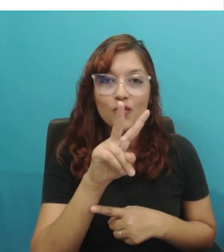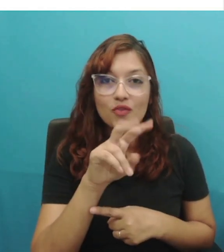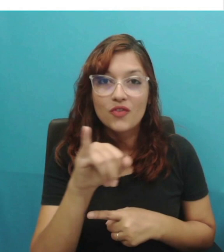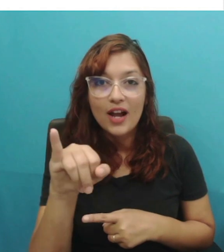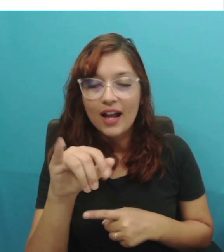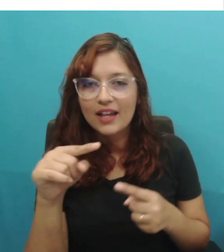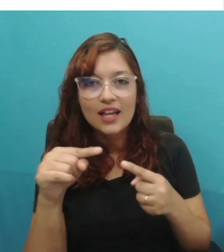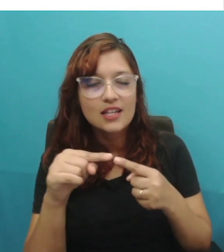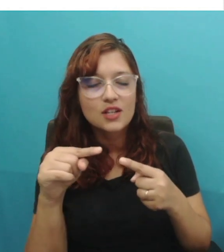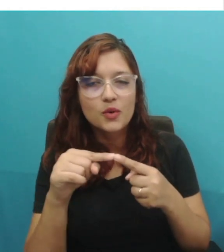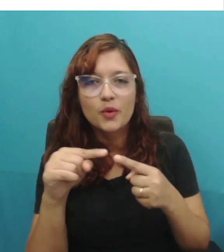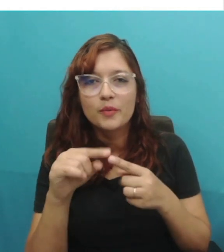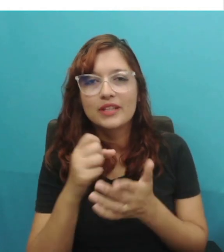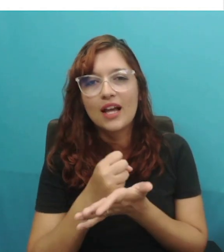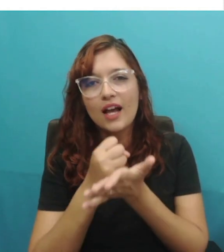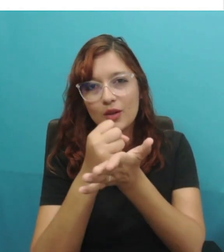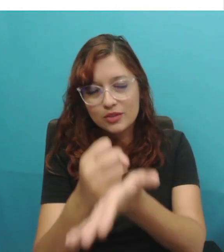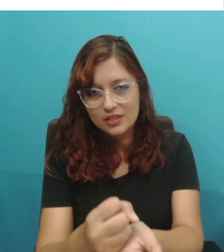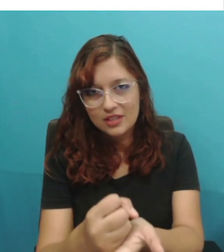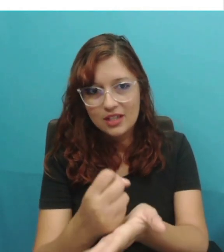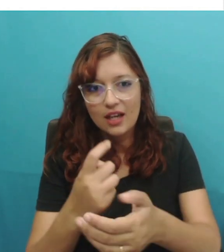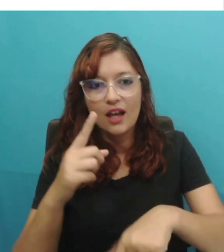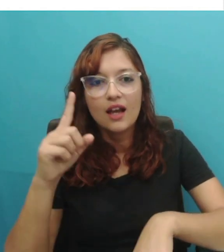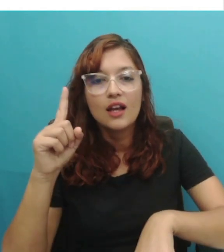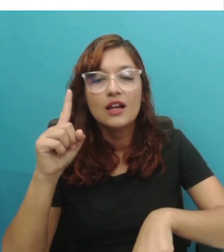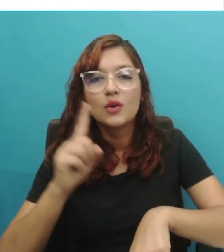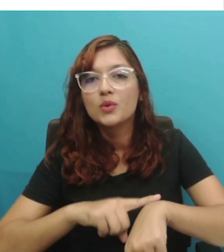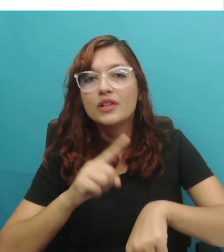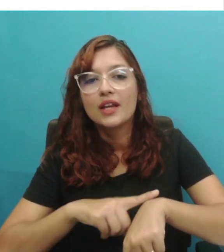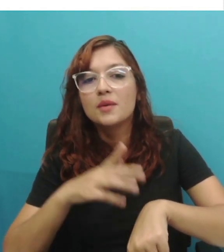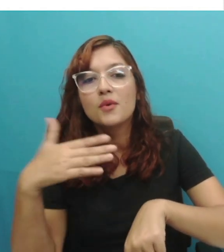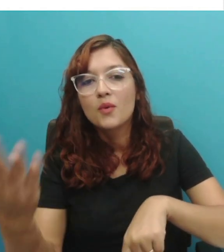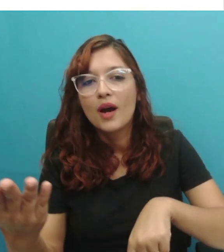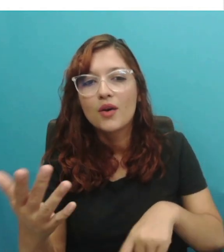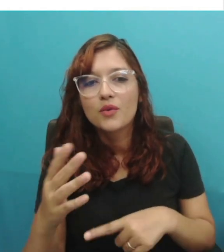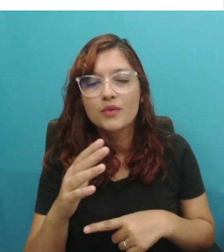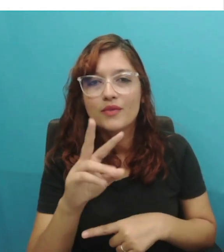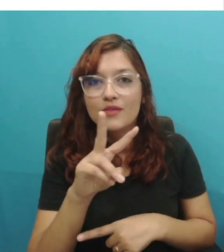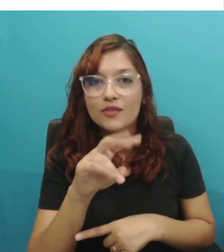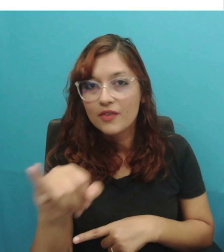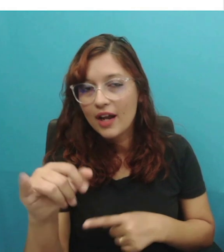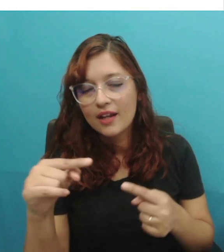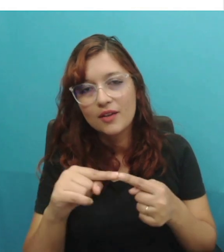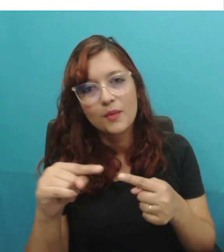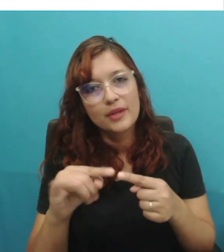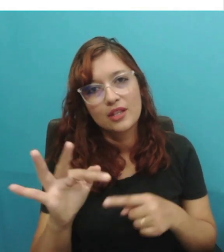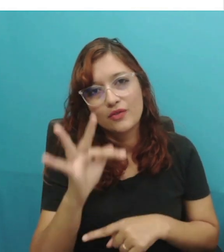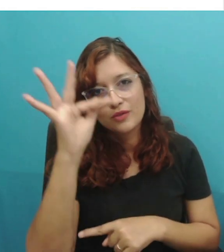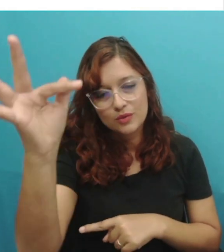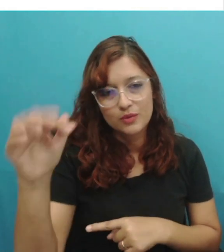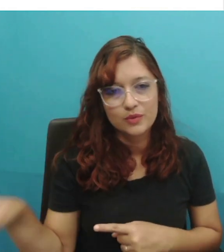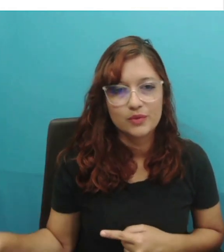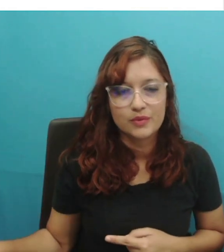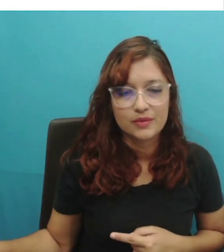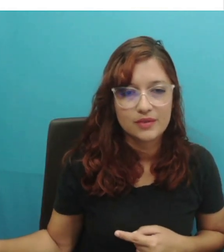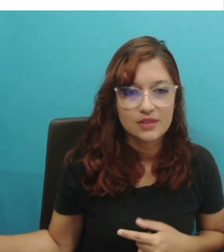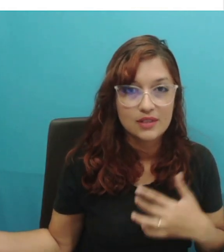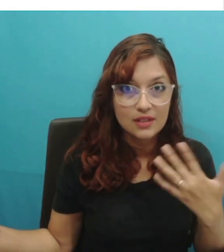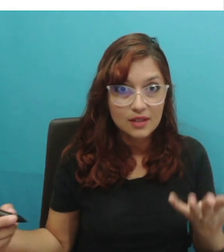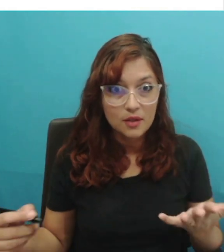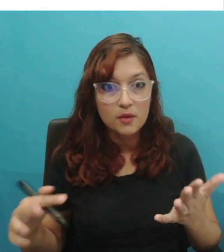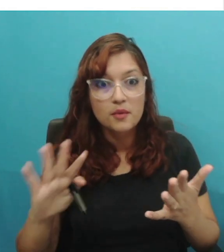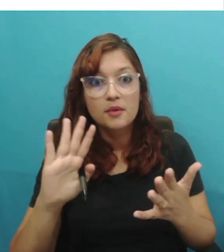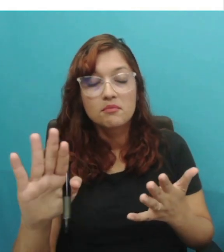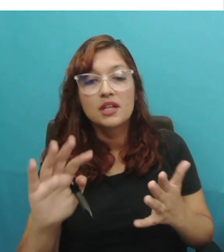Entendeu? O vai é apenas auxiliar. Qual é o tempo? Vai